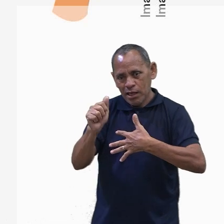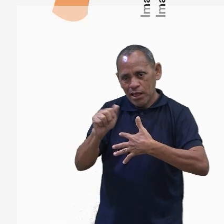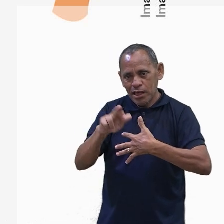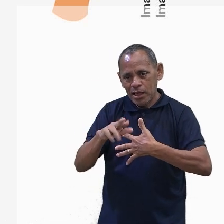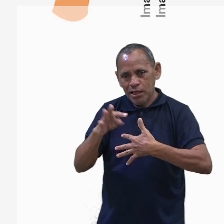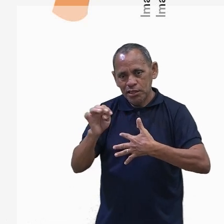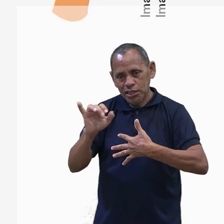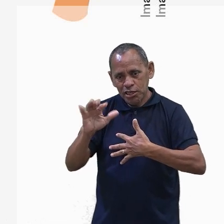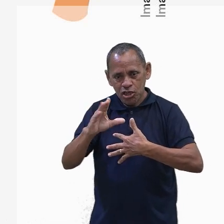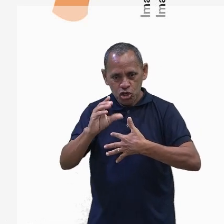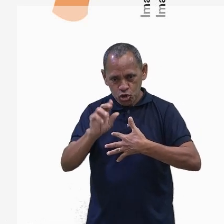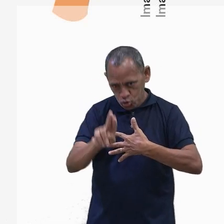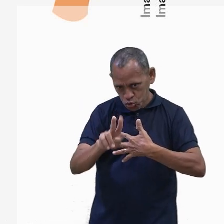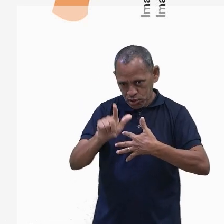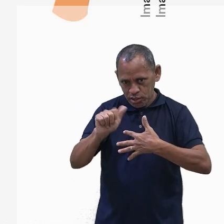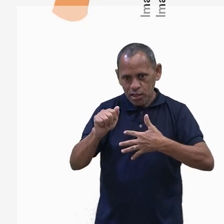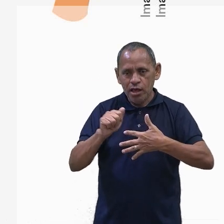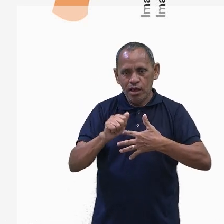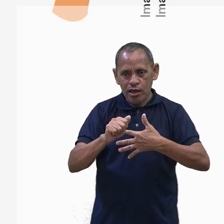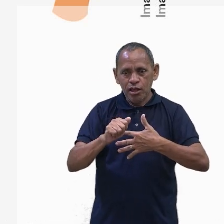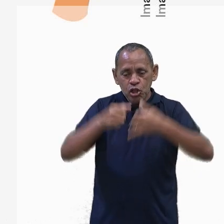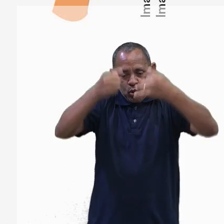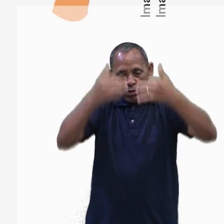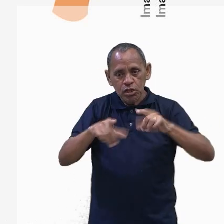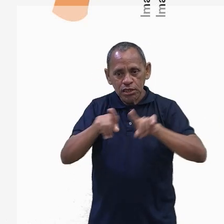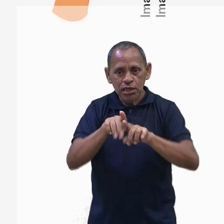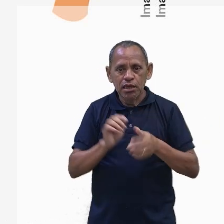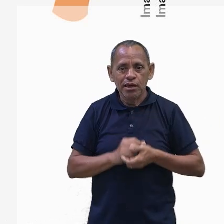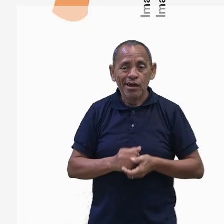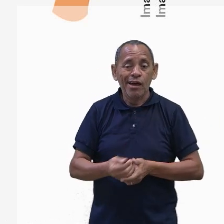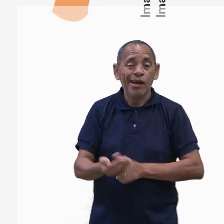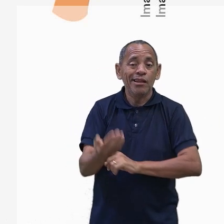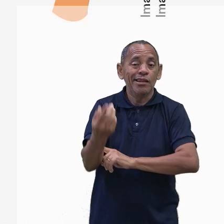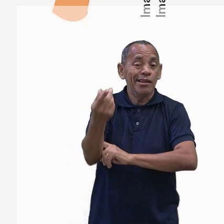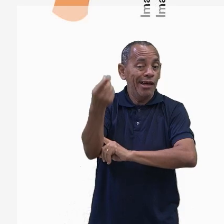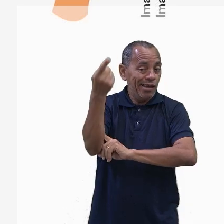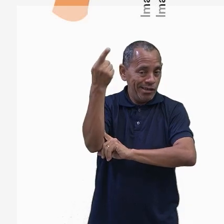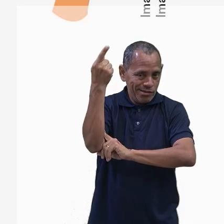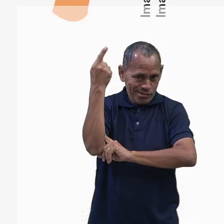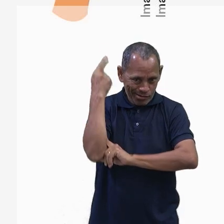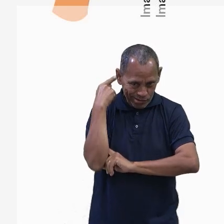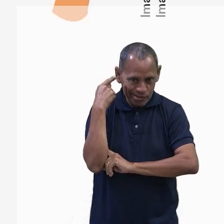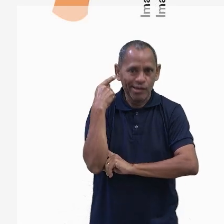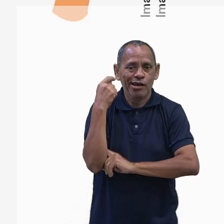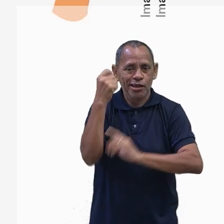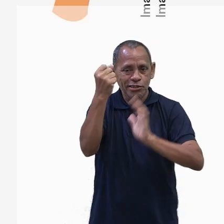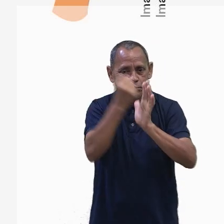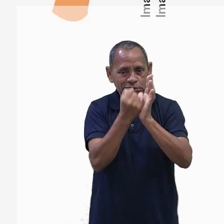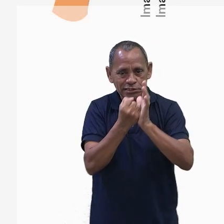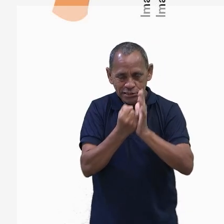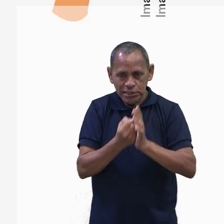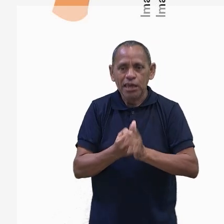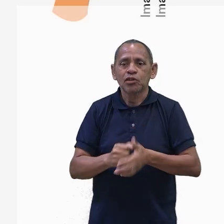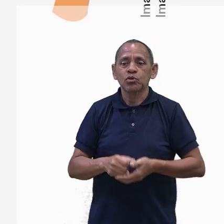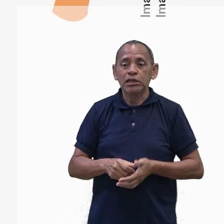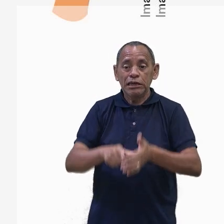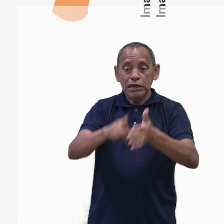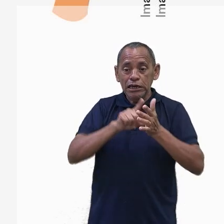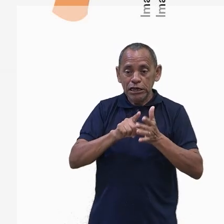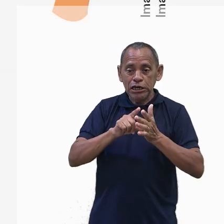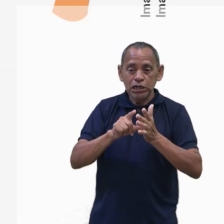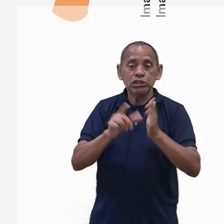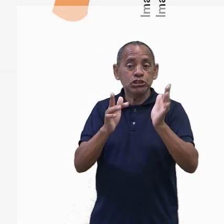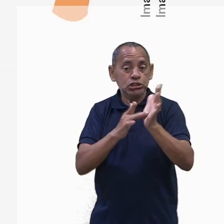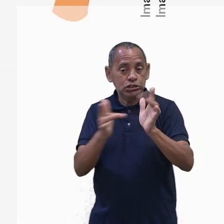7 a 5 a.C., tá? Então, o átomo é indivisível nesse momento aí. Então, o átomo é